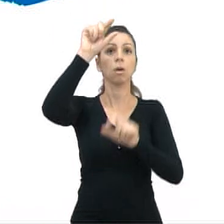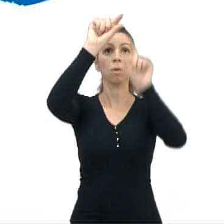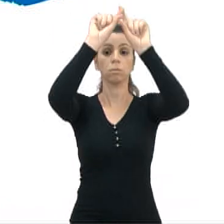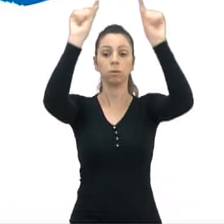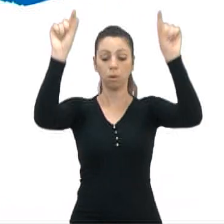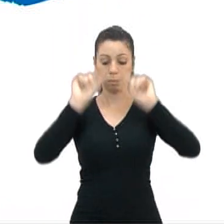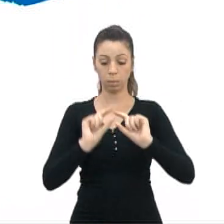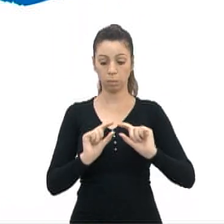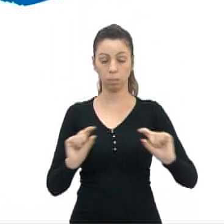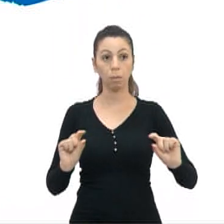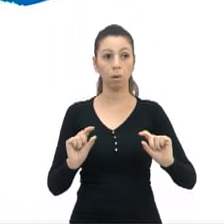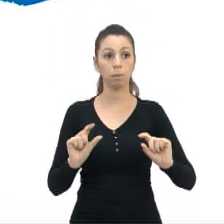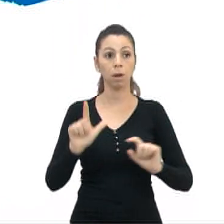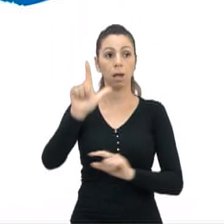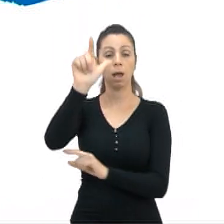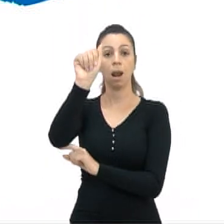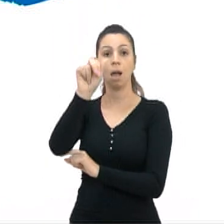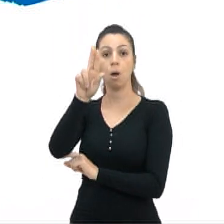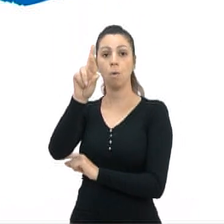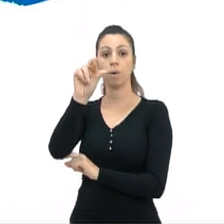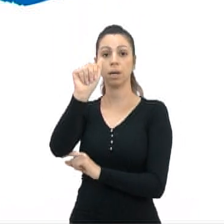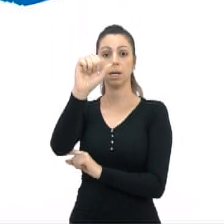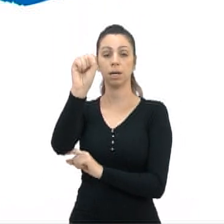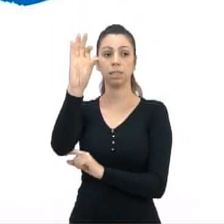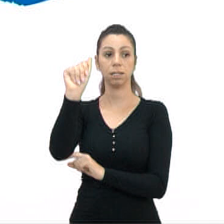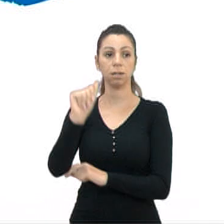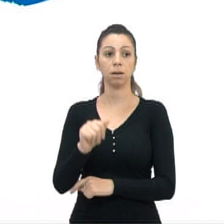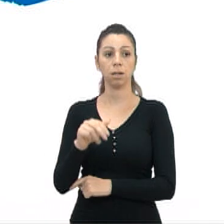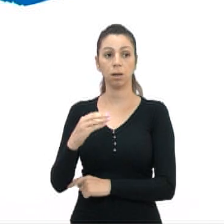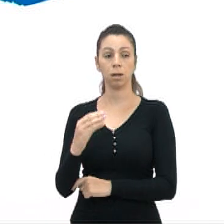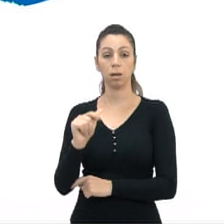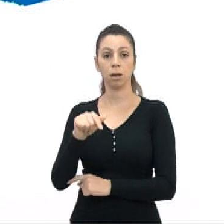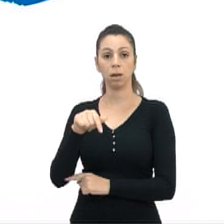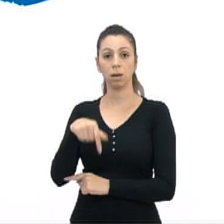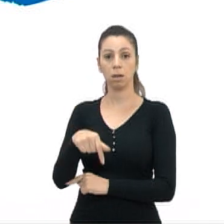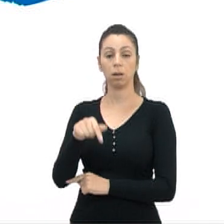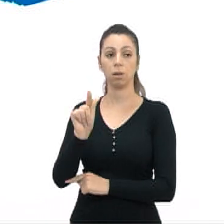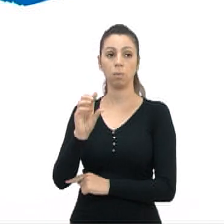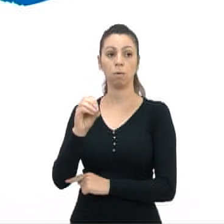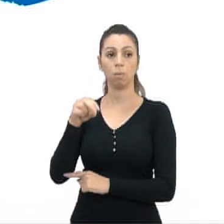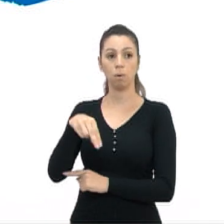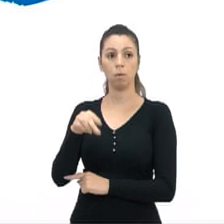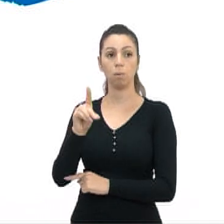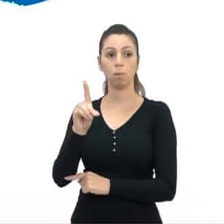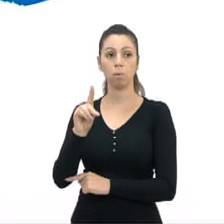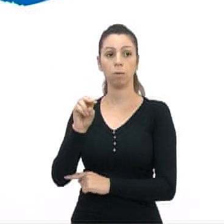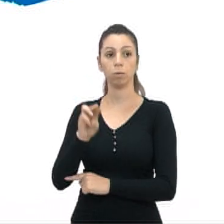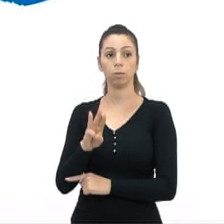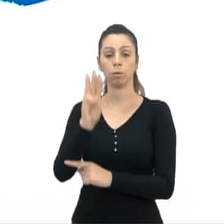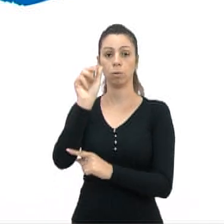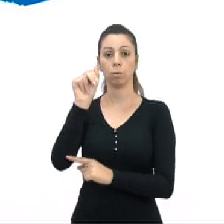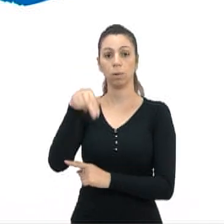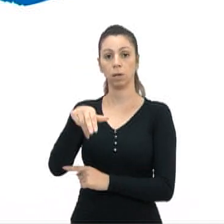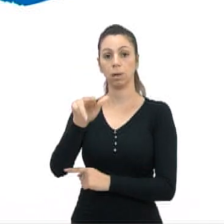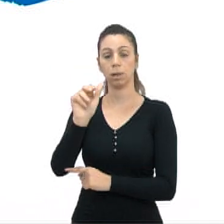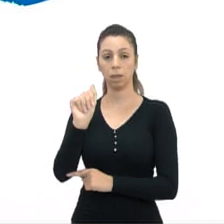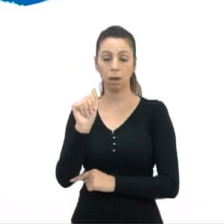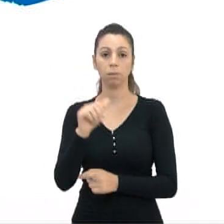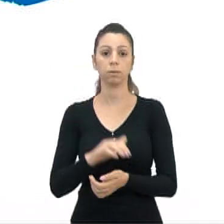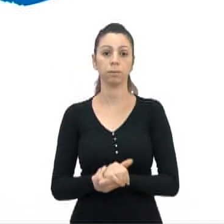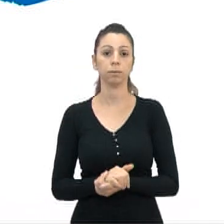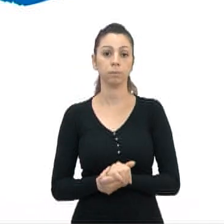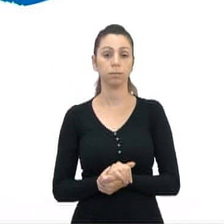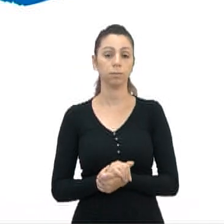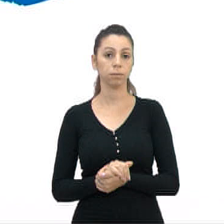e Gondwana. Repare que aqui o oceano e o mar estão separando as 2 porções. Veja